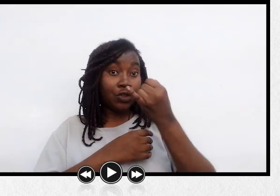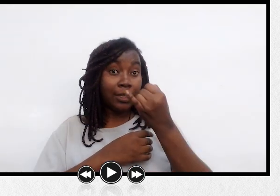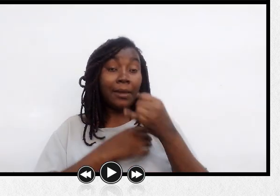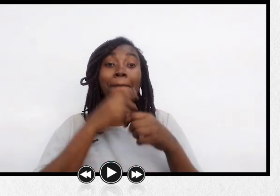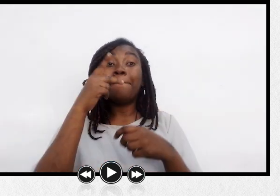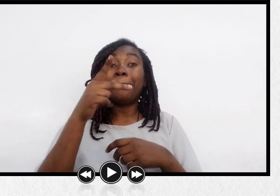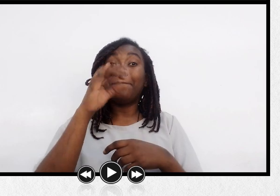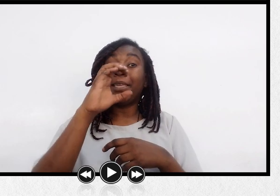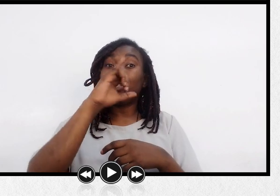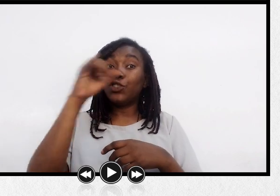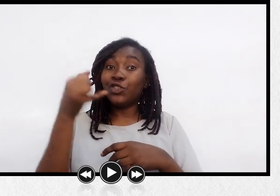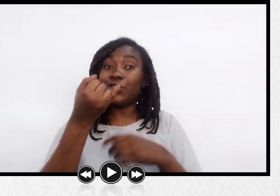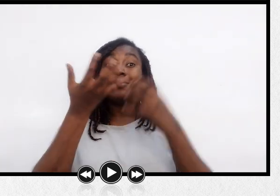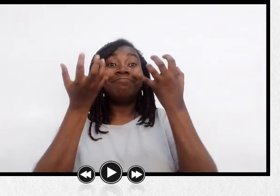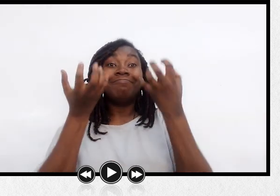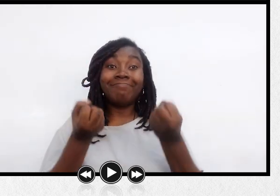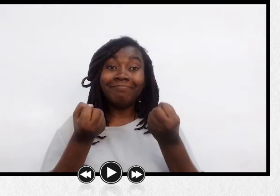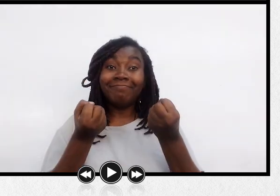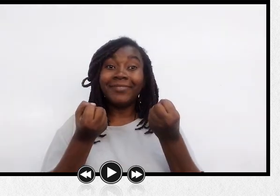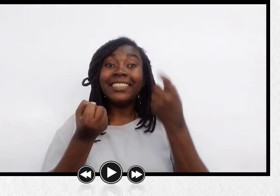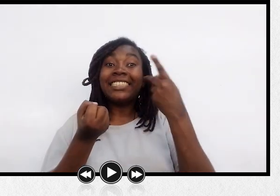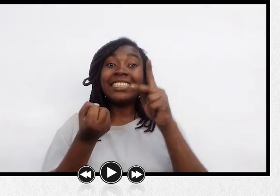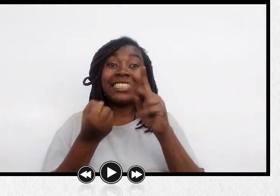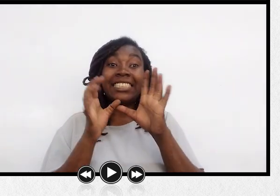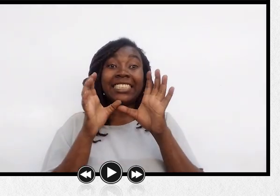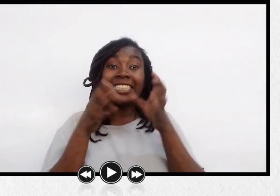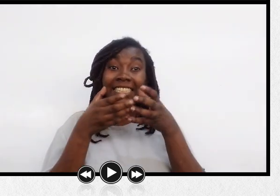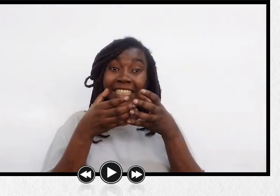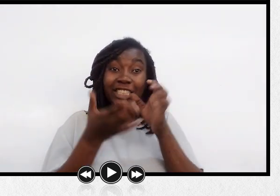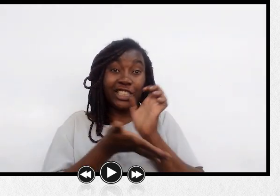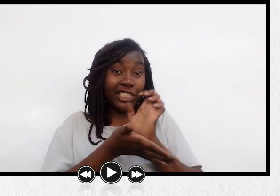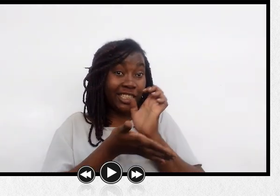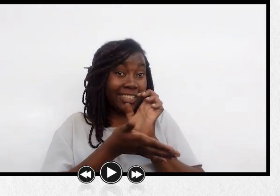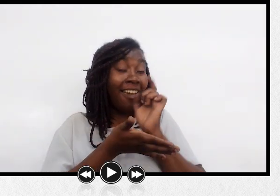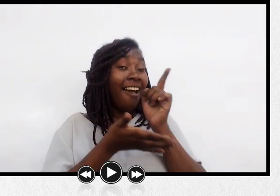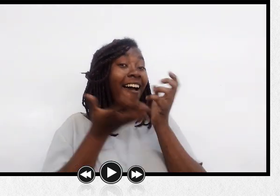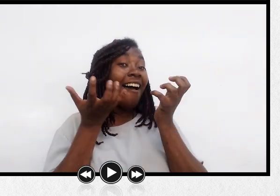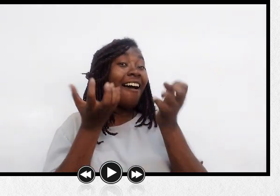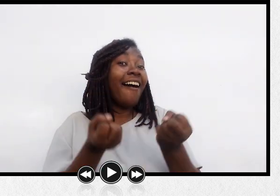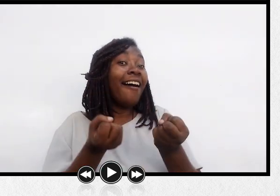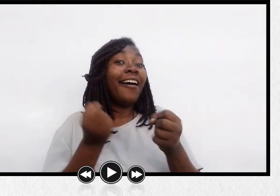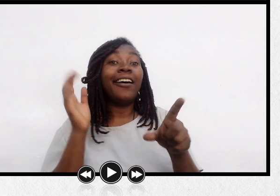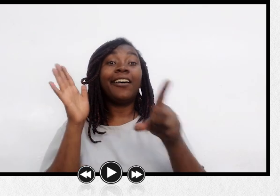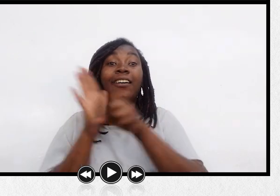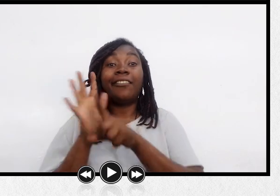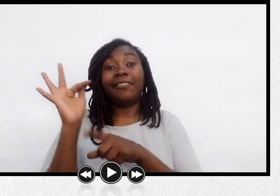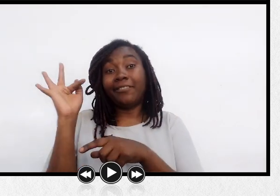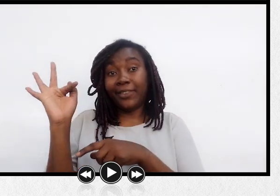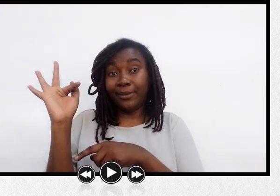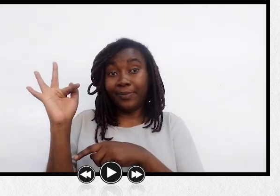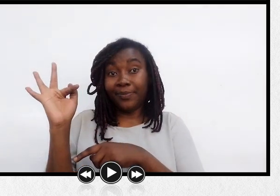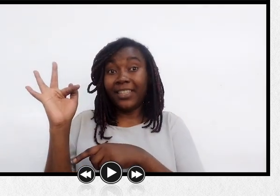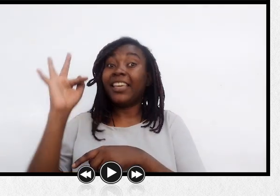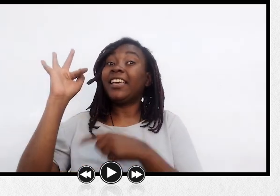PCJ aderiu, no seu comitê estadual, ele aderiu à legislação federal.